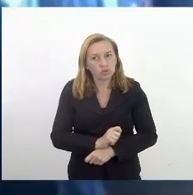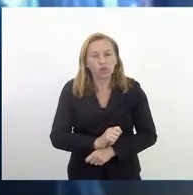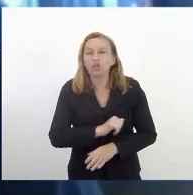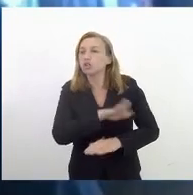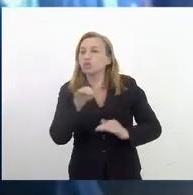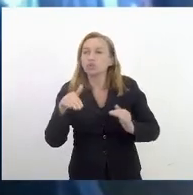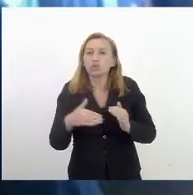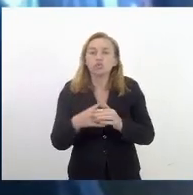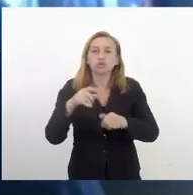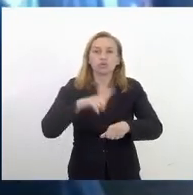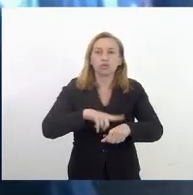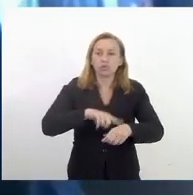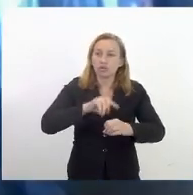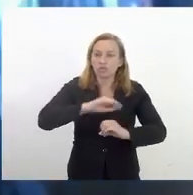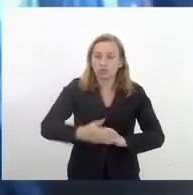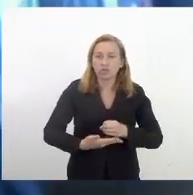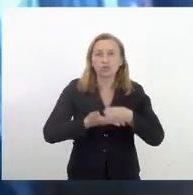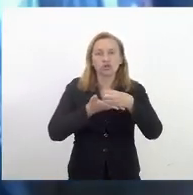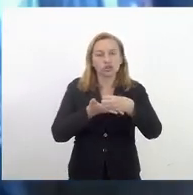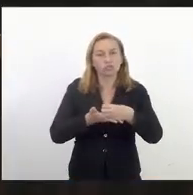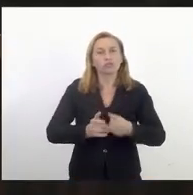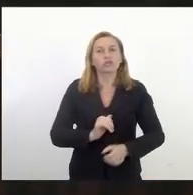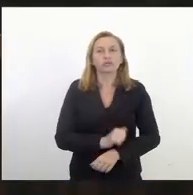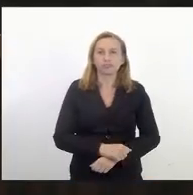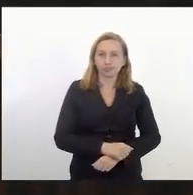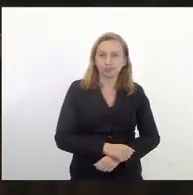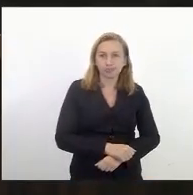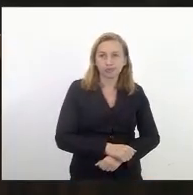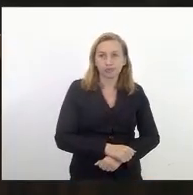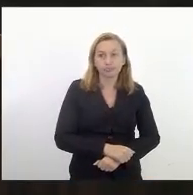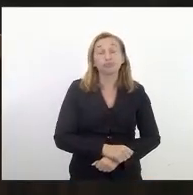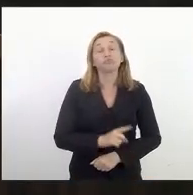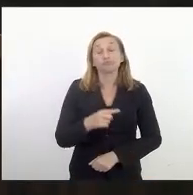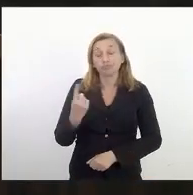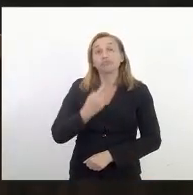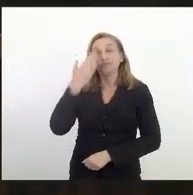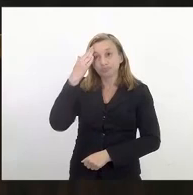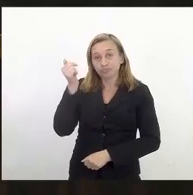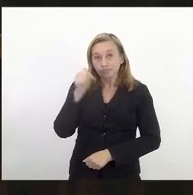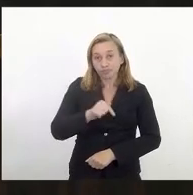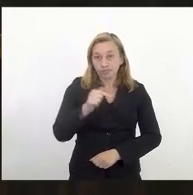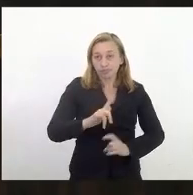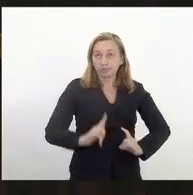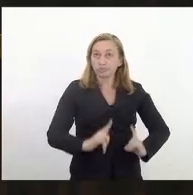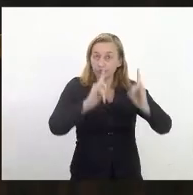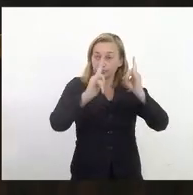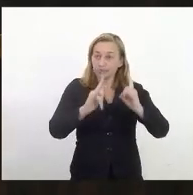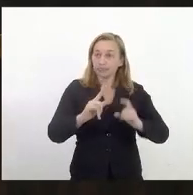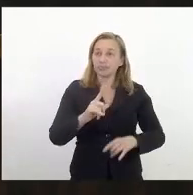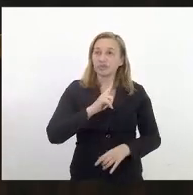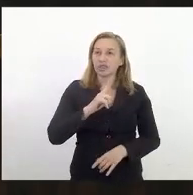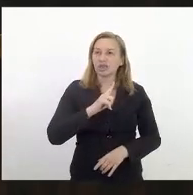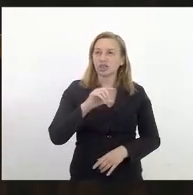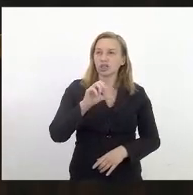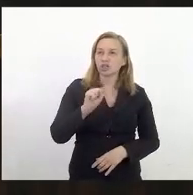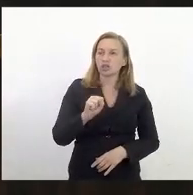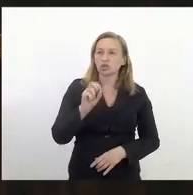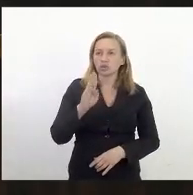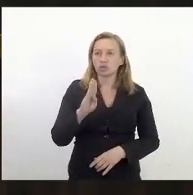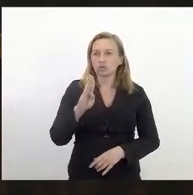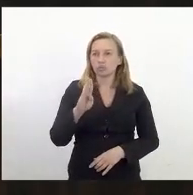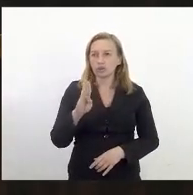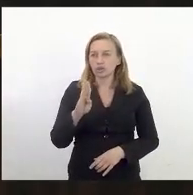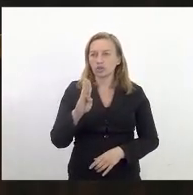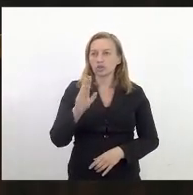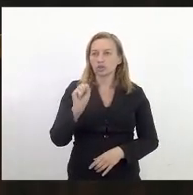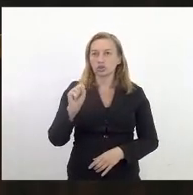todos os aspectos de sustentabilidade nós sabemos aqui que o prédio tem três subsolos e esse prédio